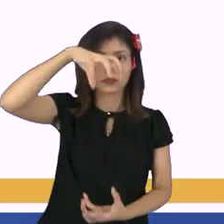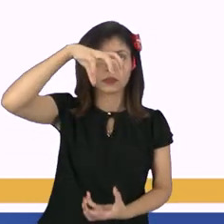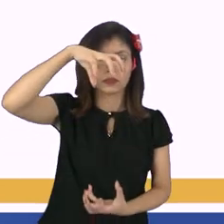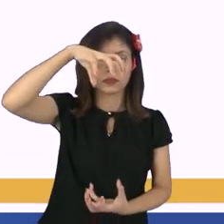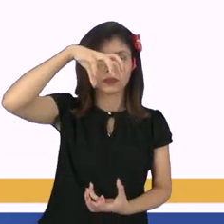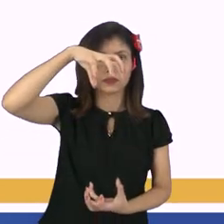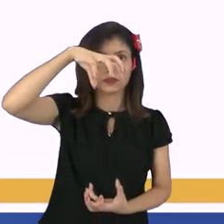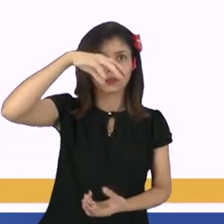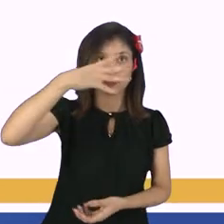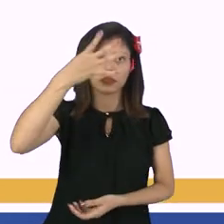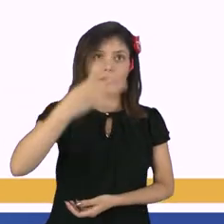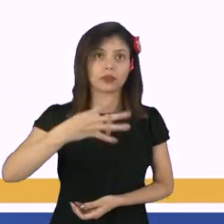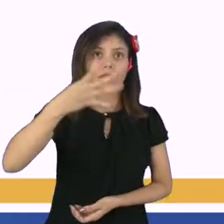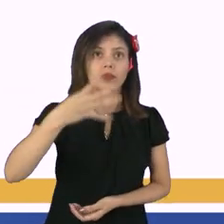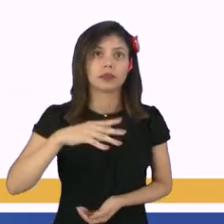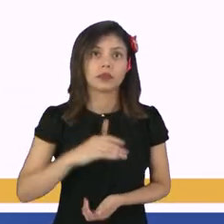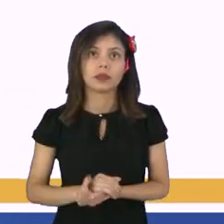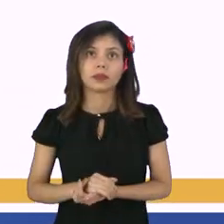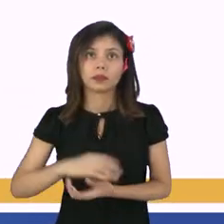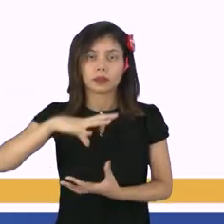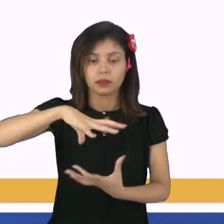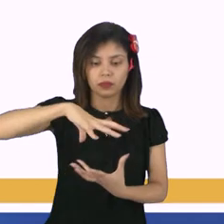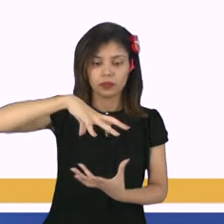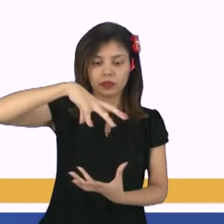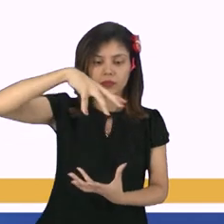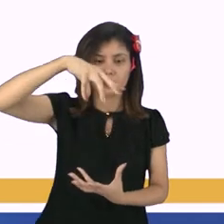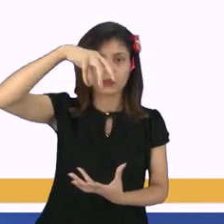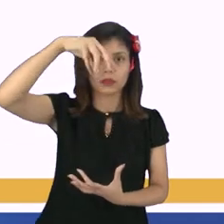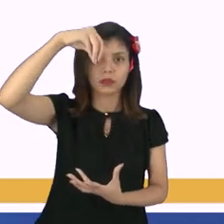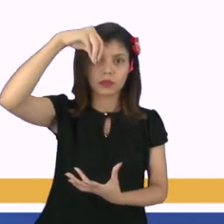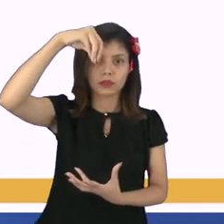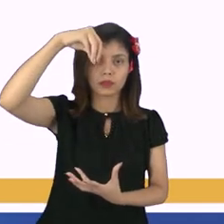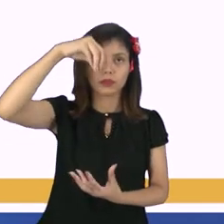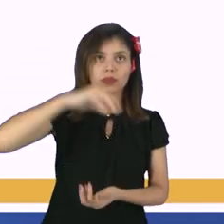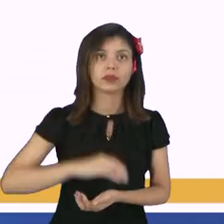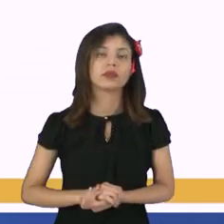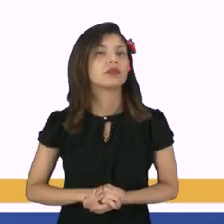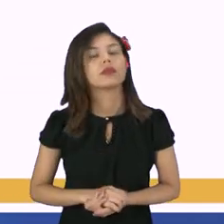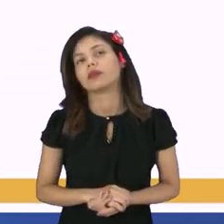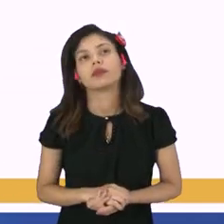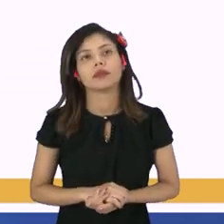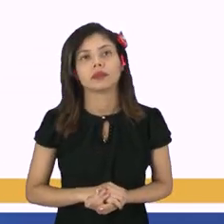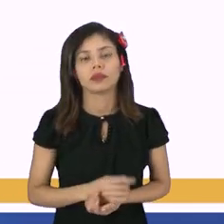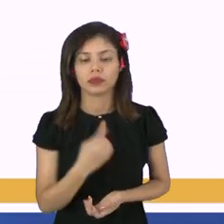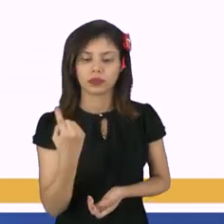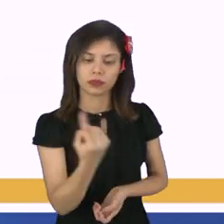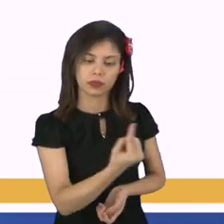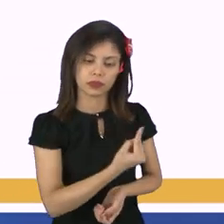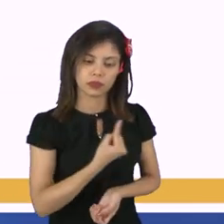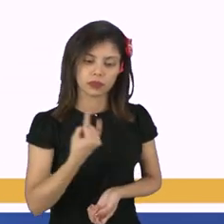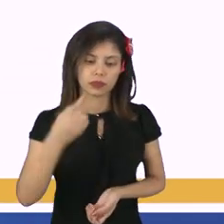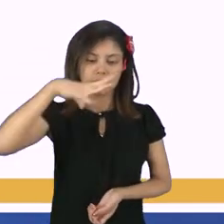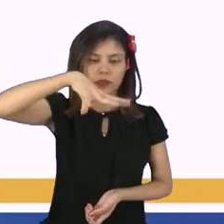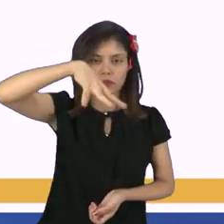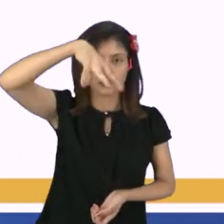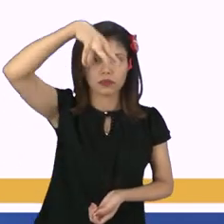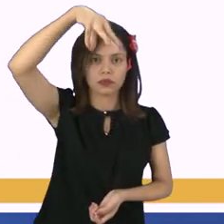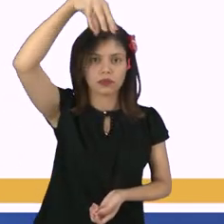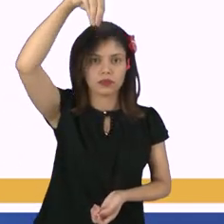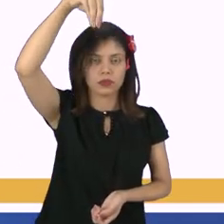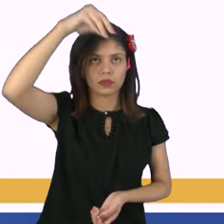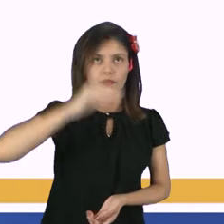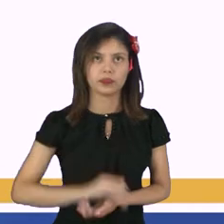sete o quatro Você conhece é um cone né lembra em um chapéu de bruxa né repare que a base é um círculo